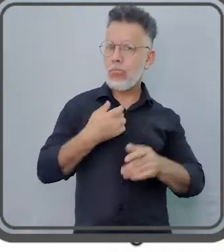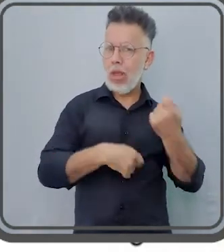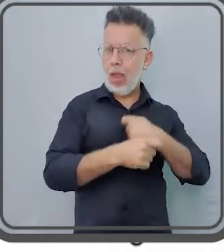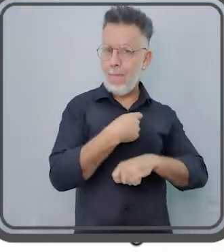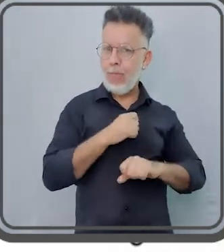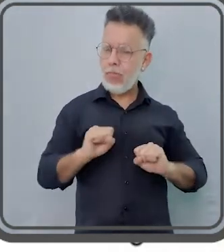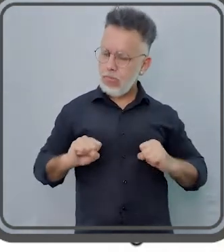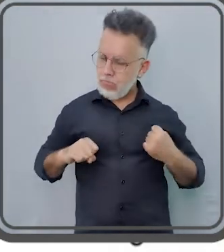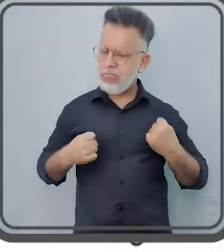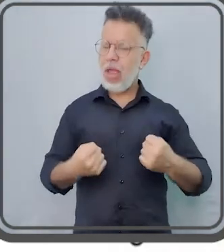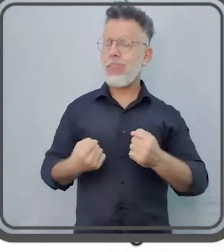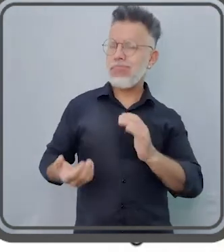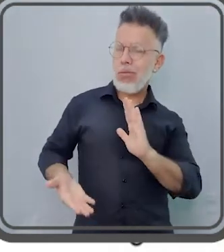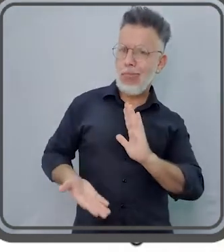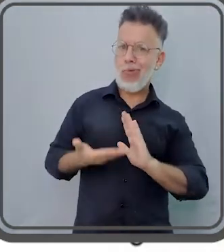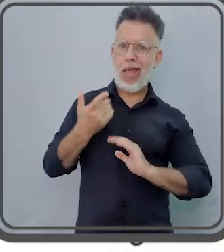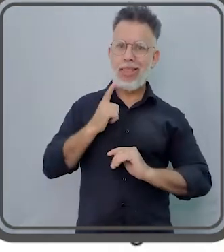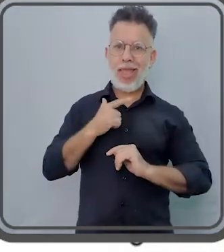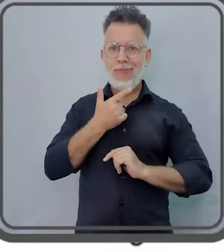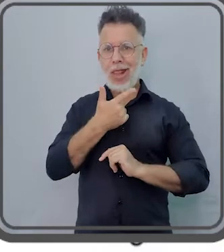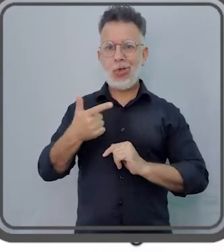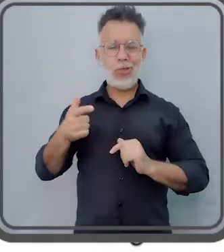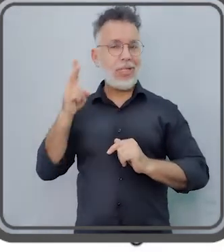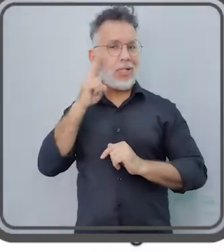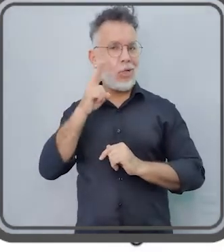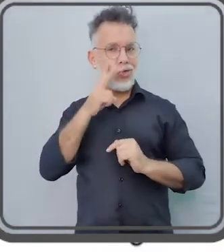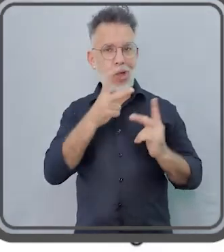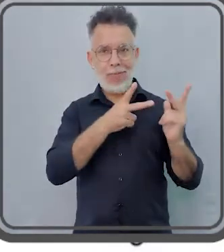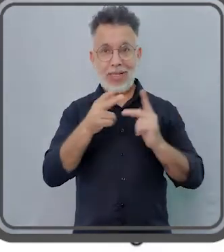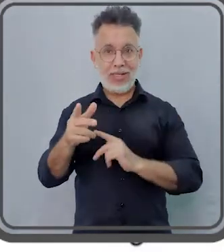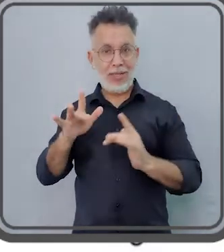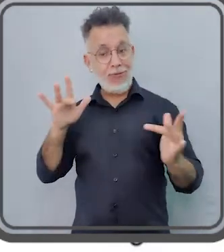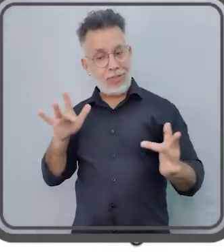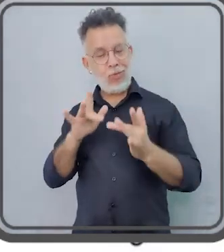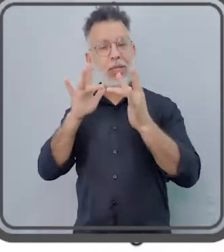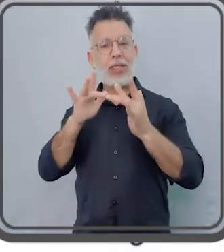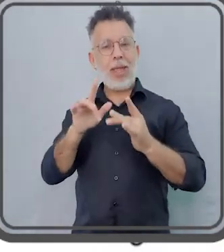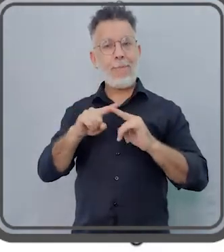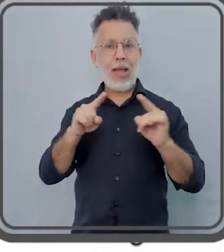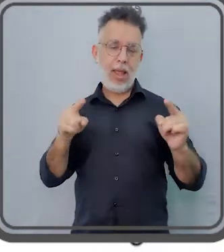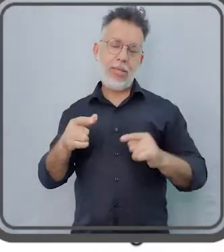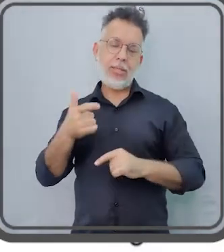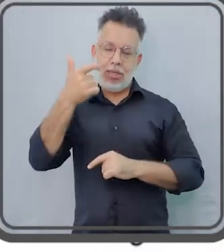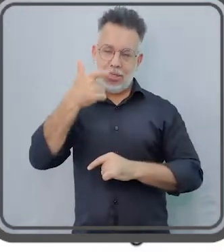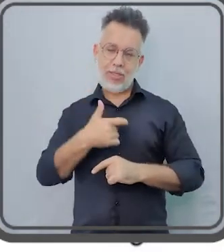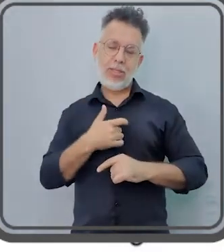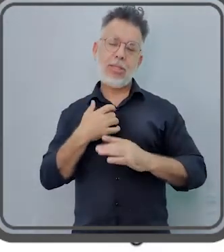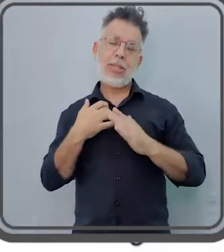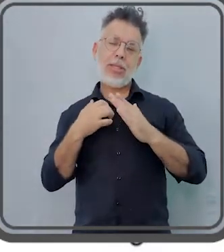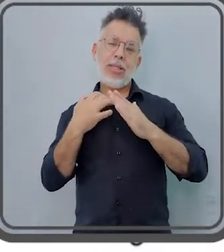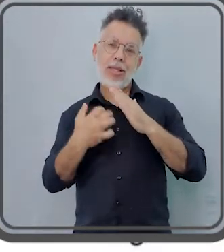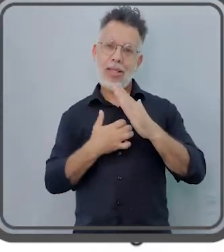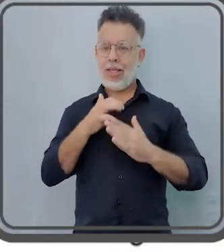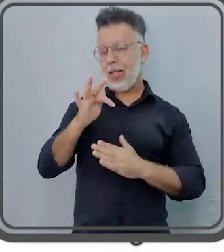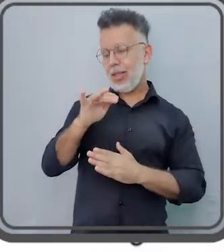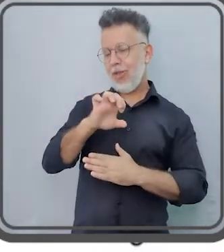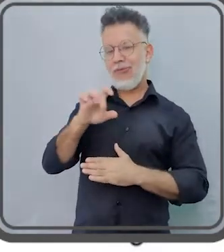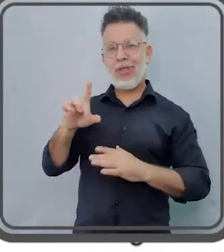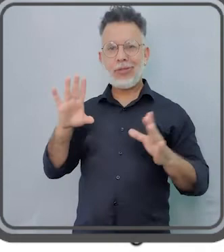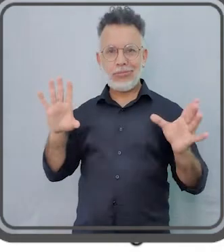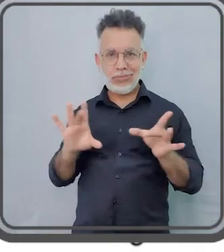tem várias outras histórias parecidas, né, que vão se conectando, mas no caso da FIU está bem misturado, o criador e criatura se